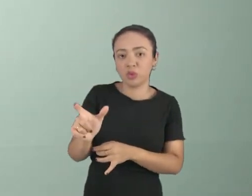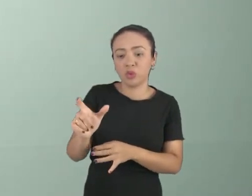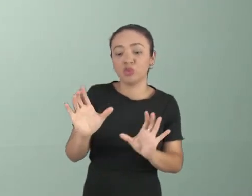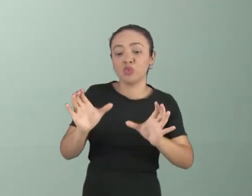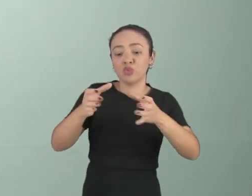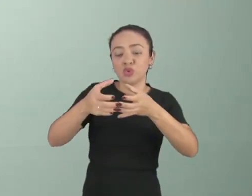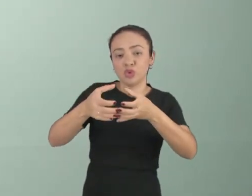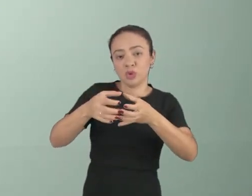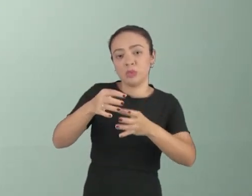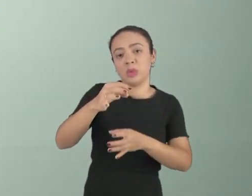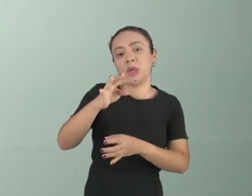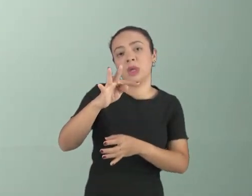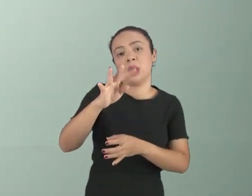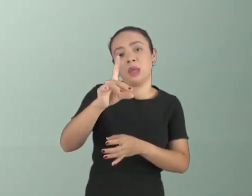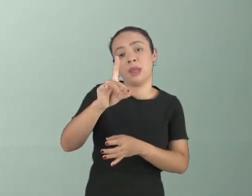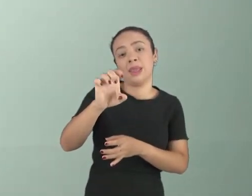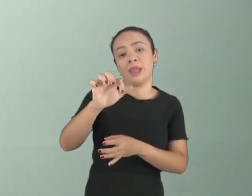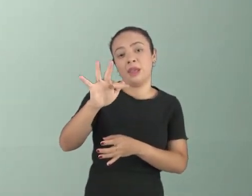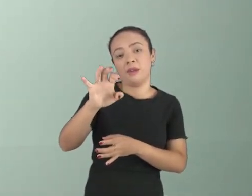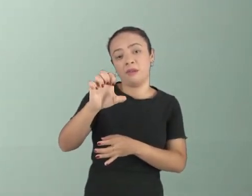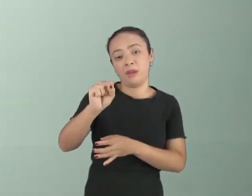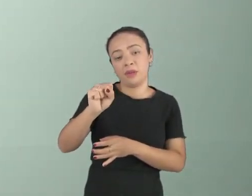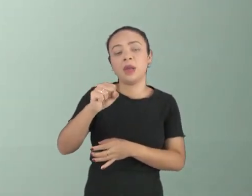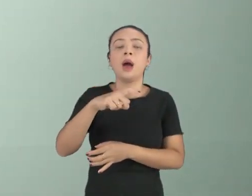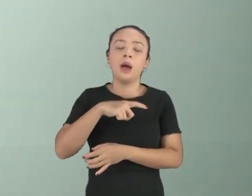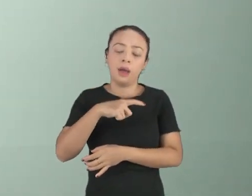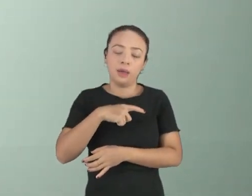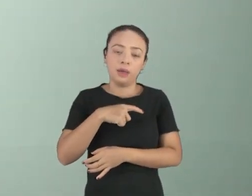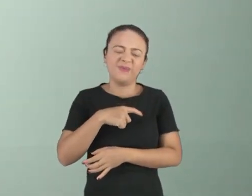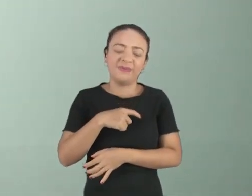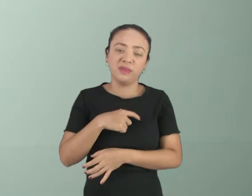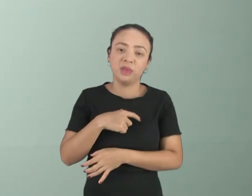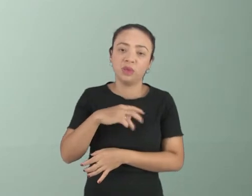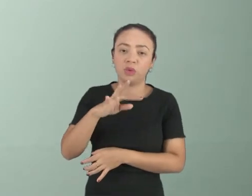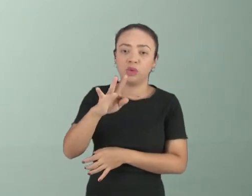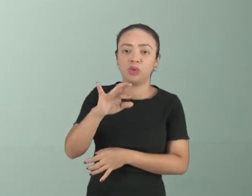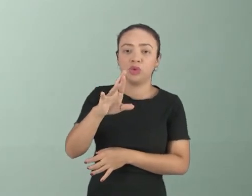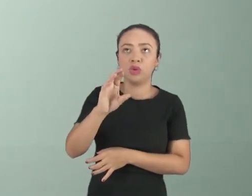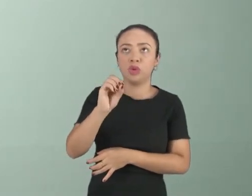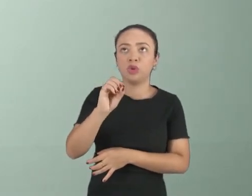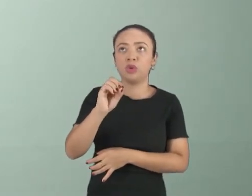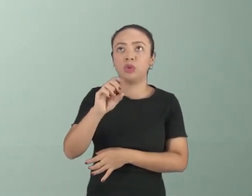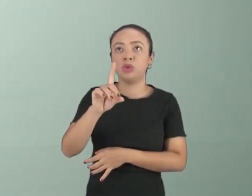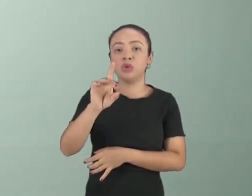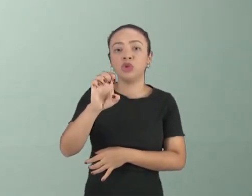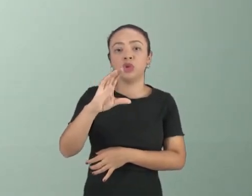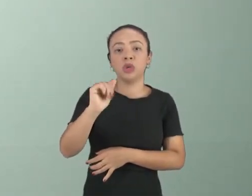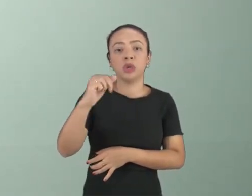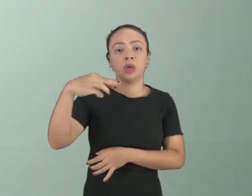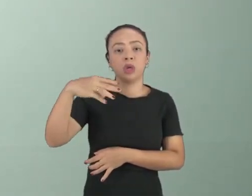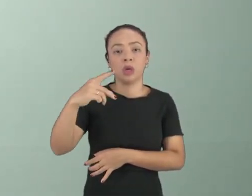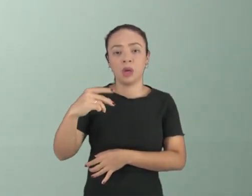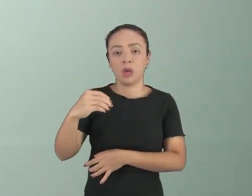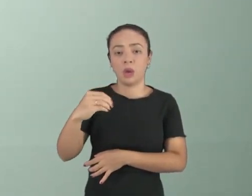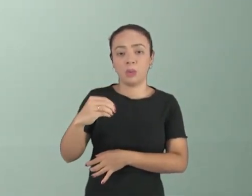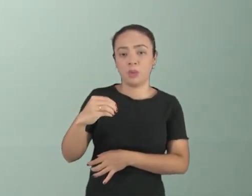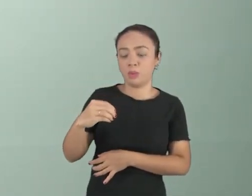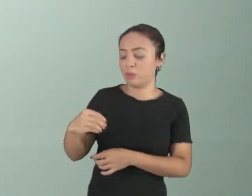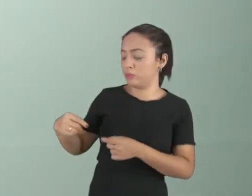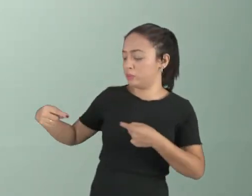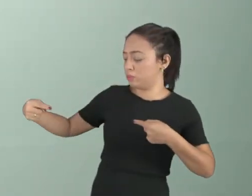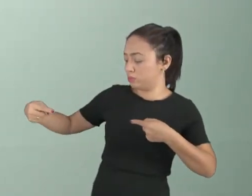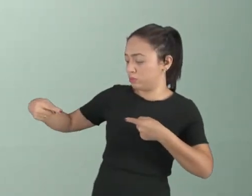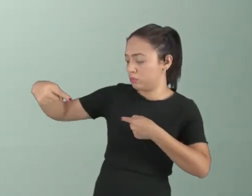ser marcado um tiro de canto, porque a bola é batida do cantinho, tá? Onde fica o encontro das 2 linhas, laterais e fundo, ou